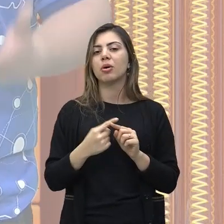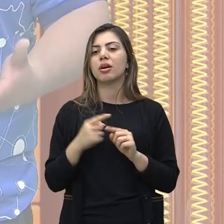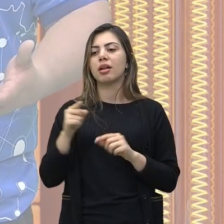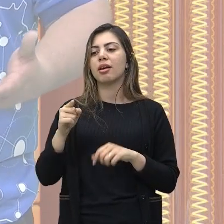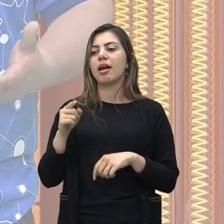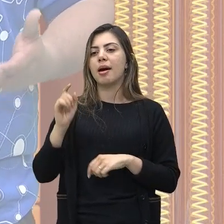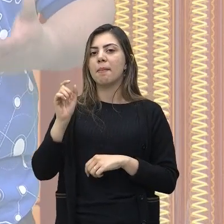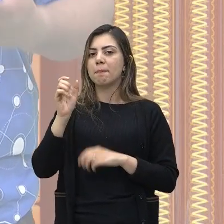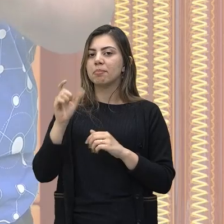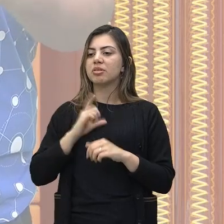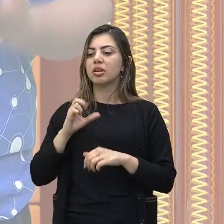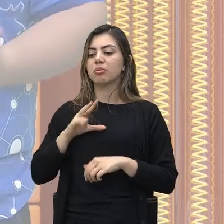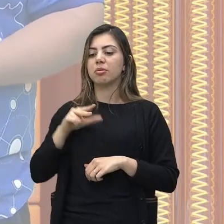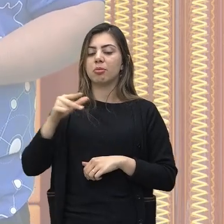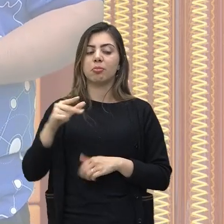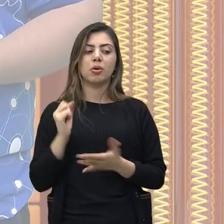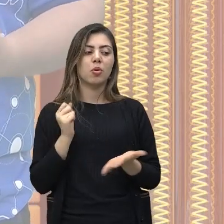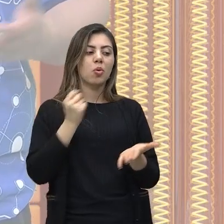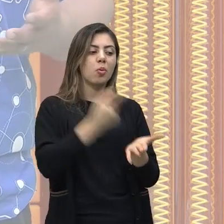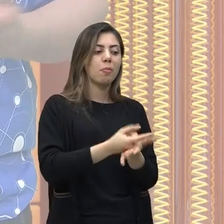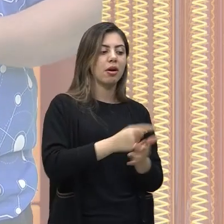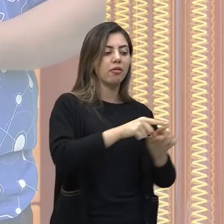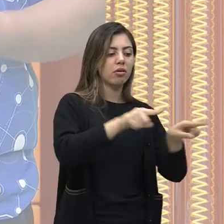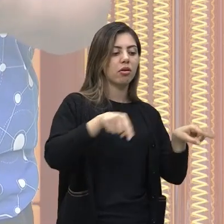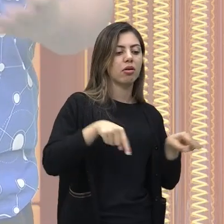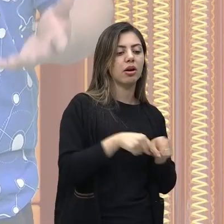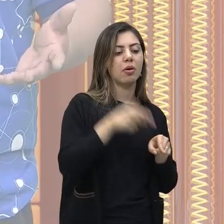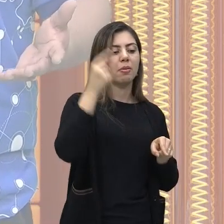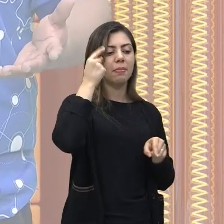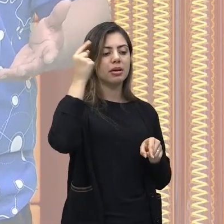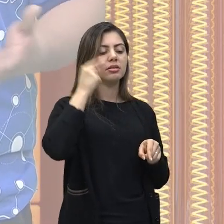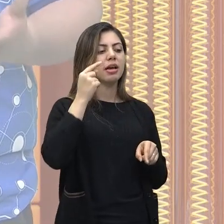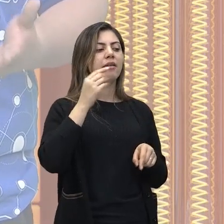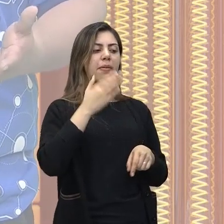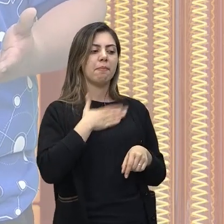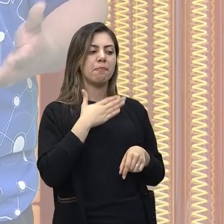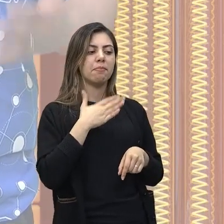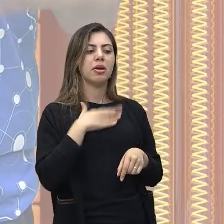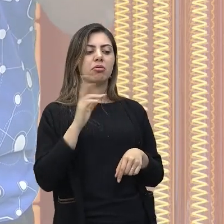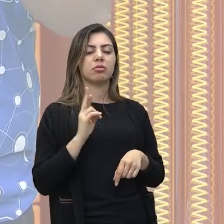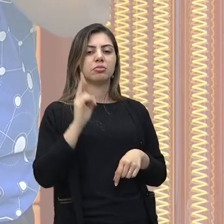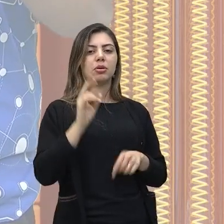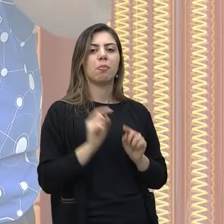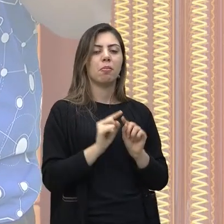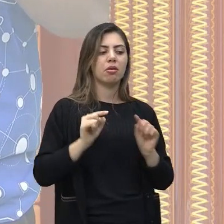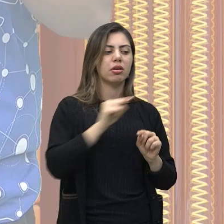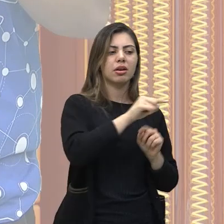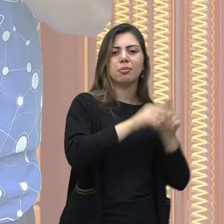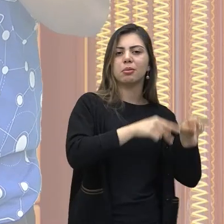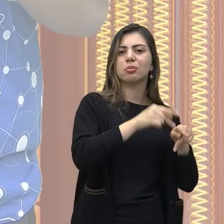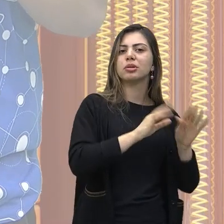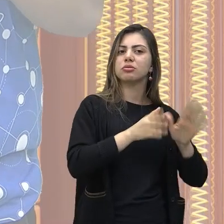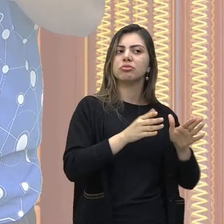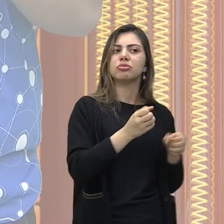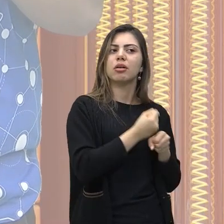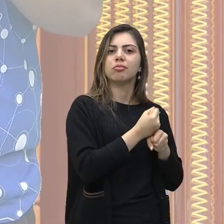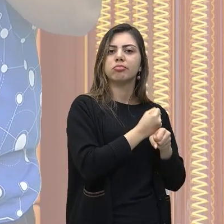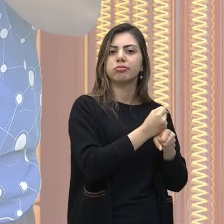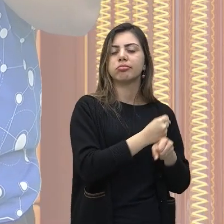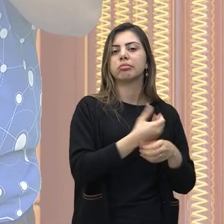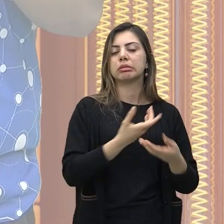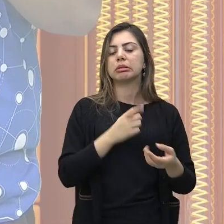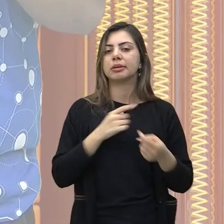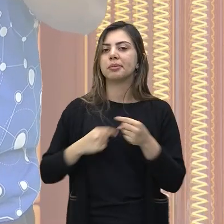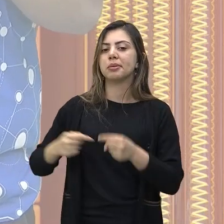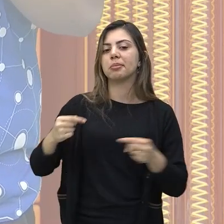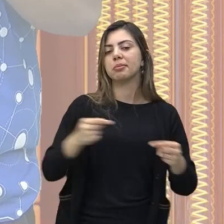como donos legítimos dessas terras, e os indígenas não queriam abrir mão dos seus locais tradicionais. Então nós vamos ter aí, embate de